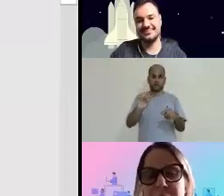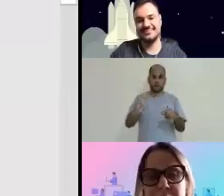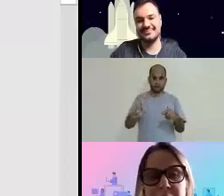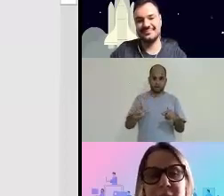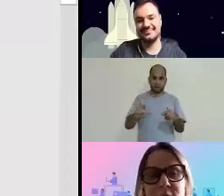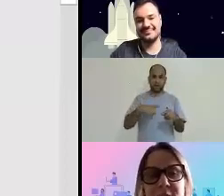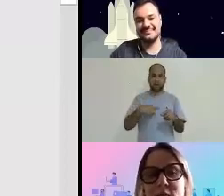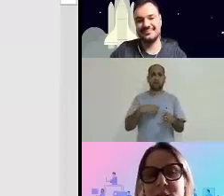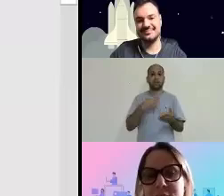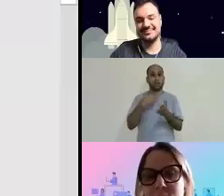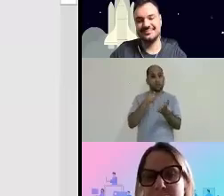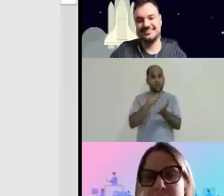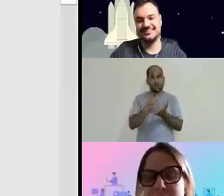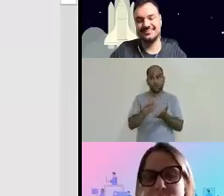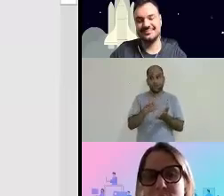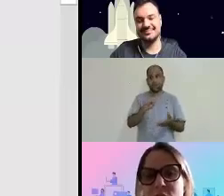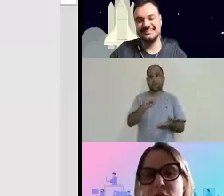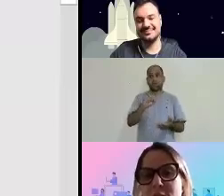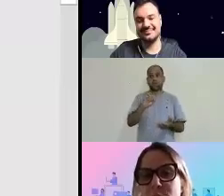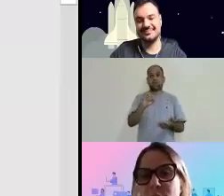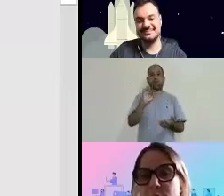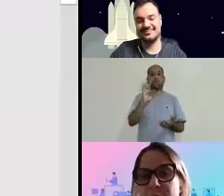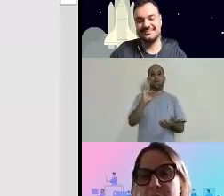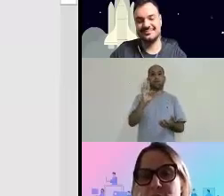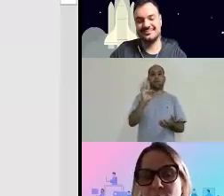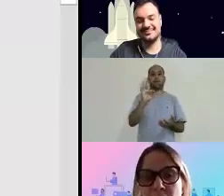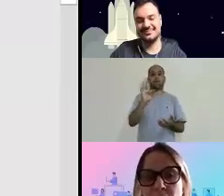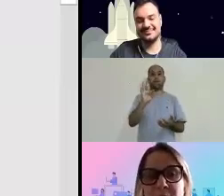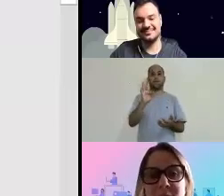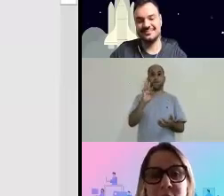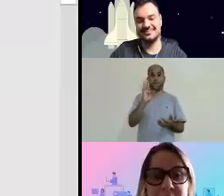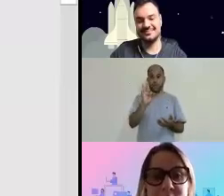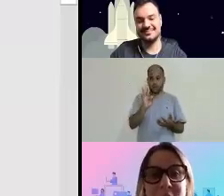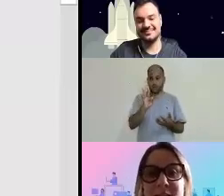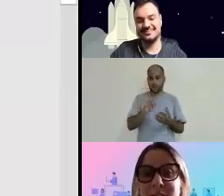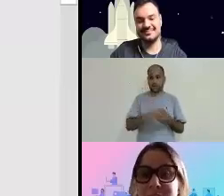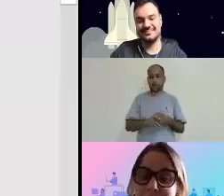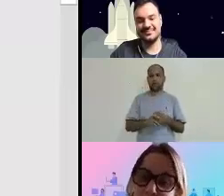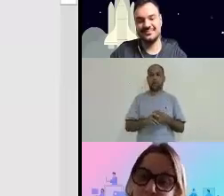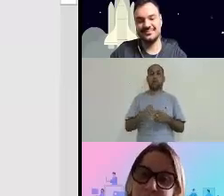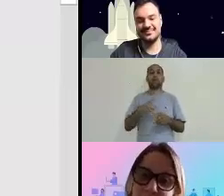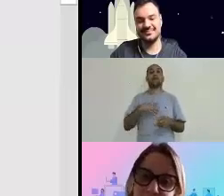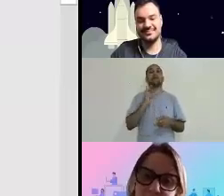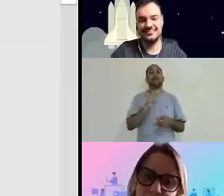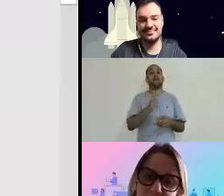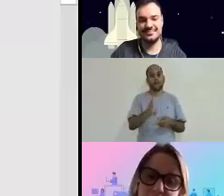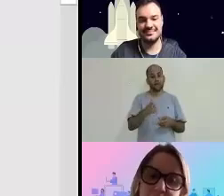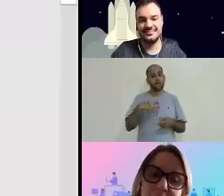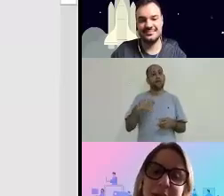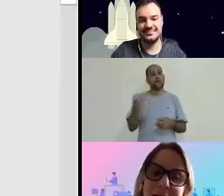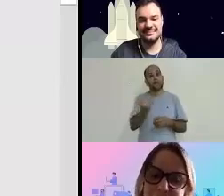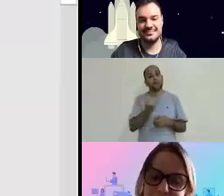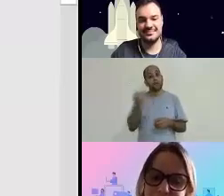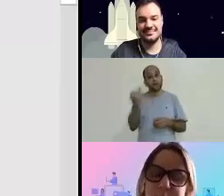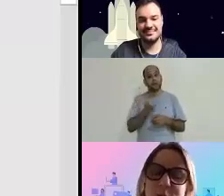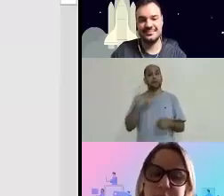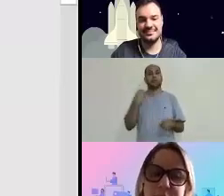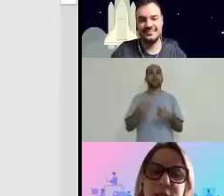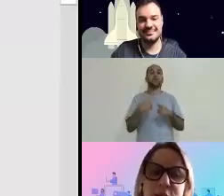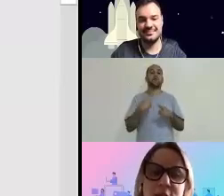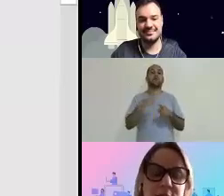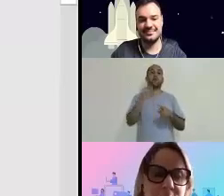né? Então, cada vez mais elas são exigidas pelo mercado e cada vez mais elas são importantes. E por que que elas